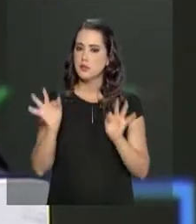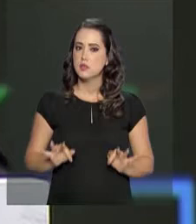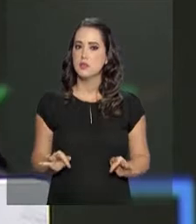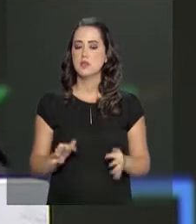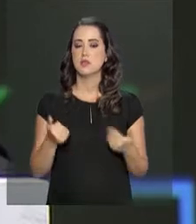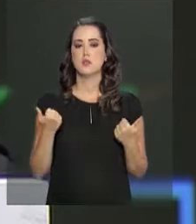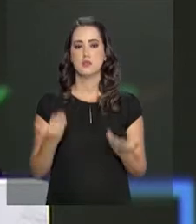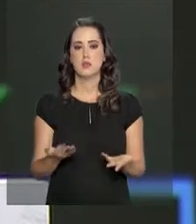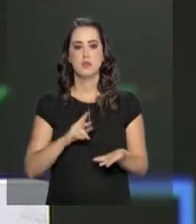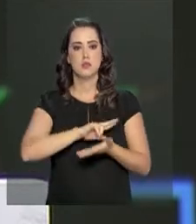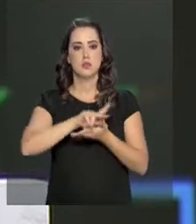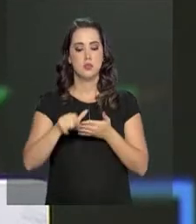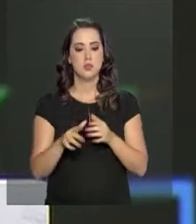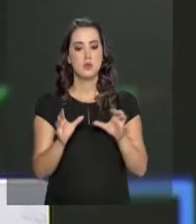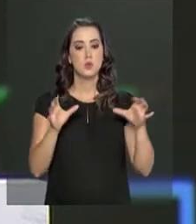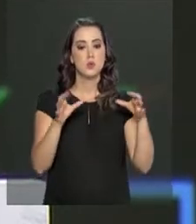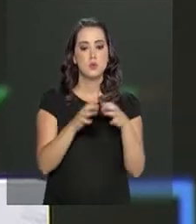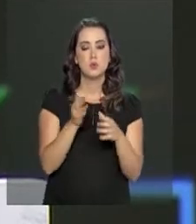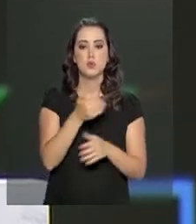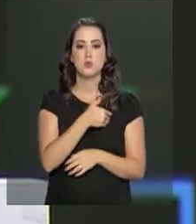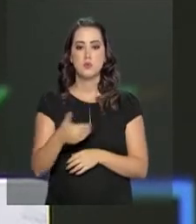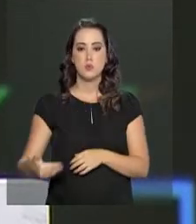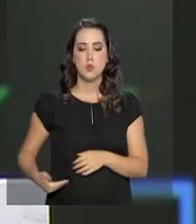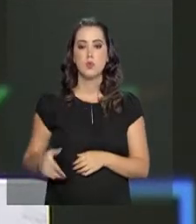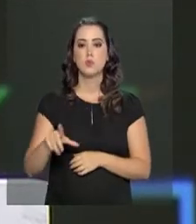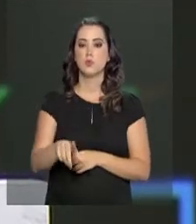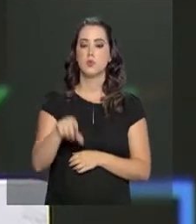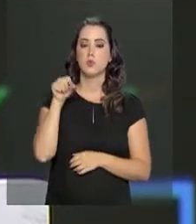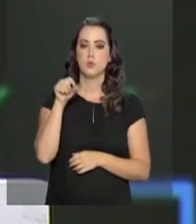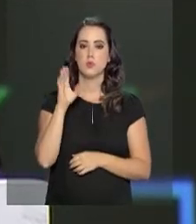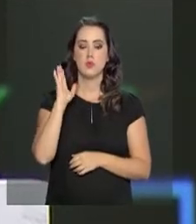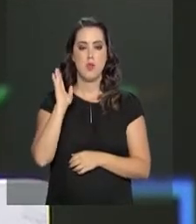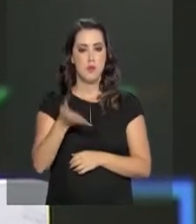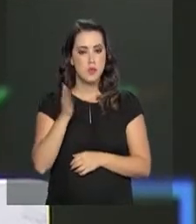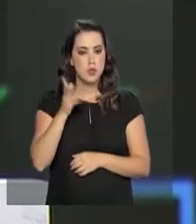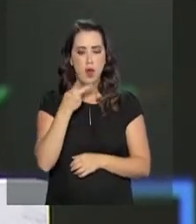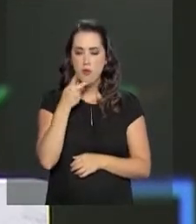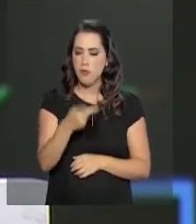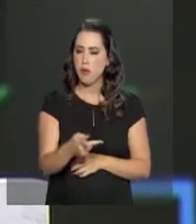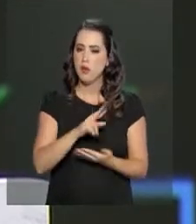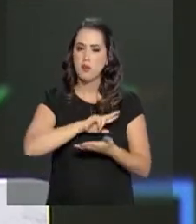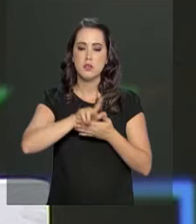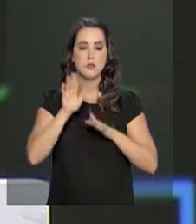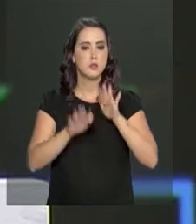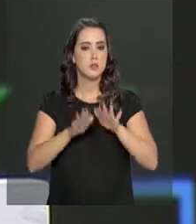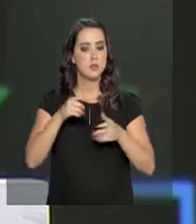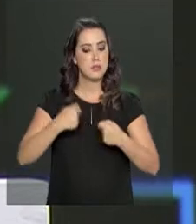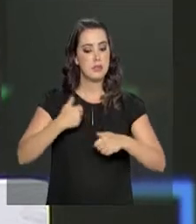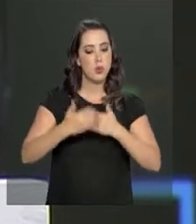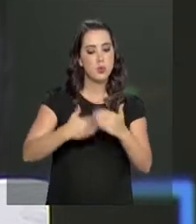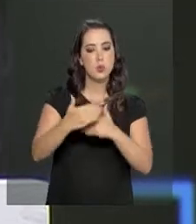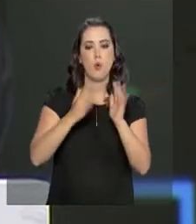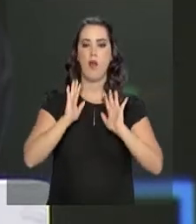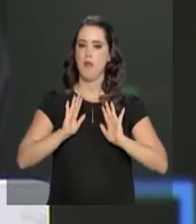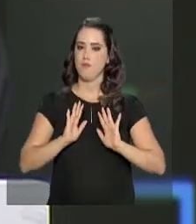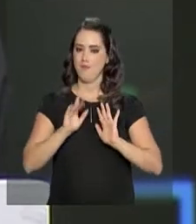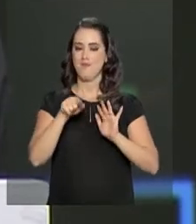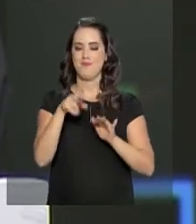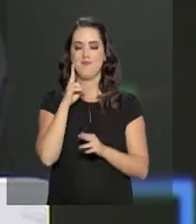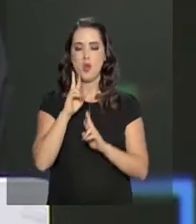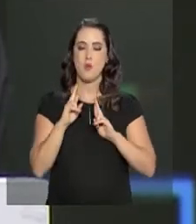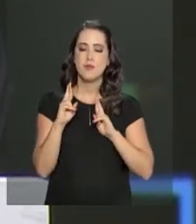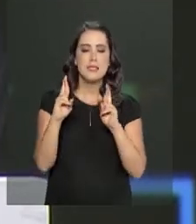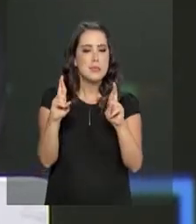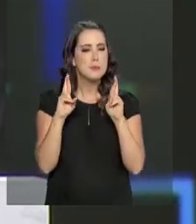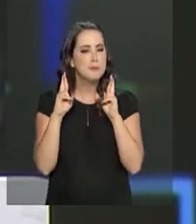vários setores do governo eleito eu já disse que certas coisas têm que continuar então eu espero que nós todos